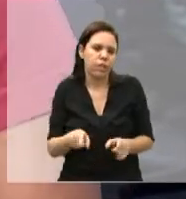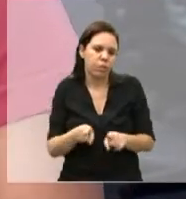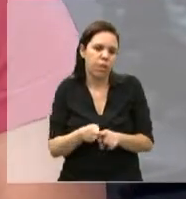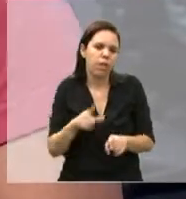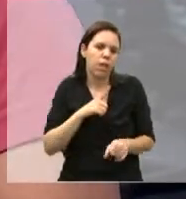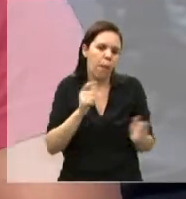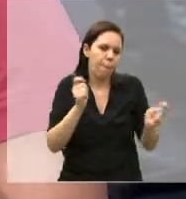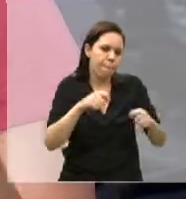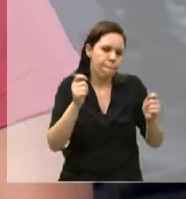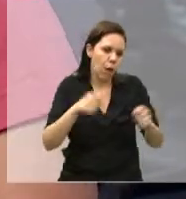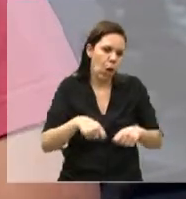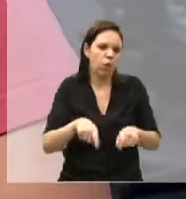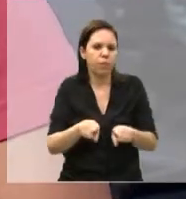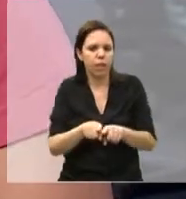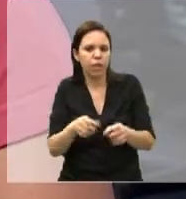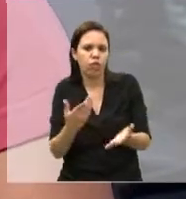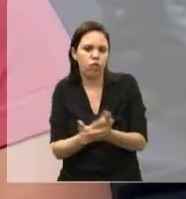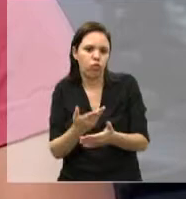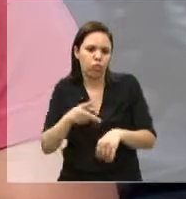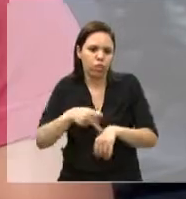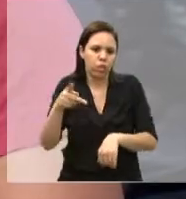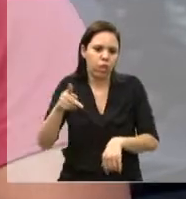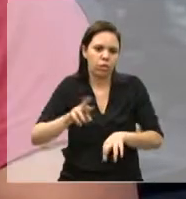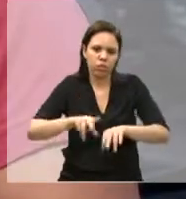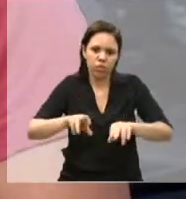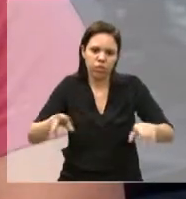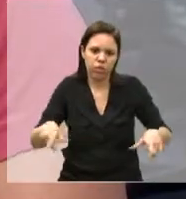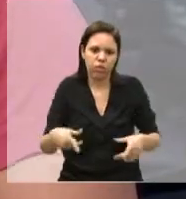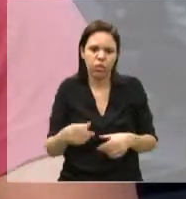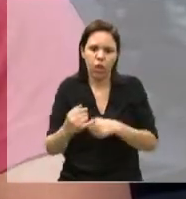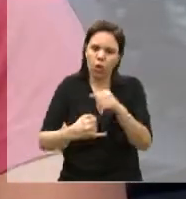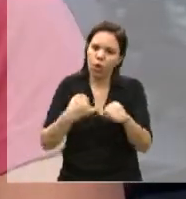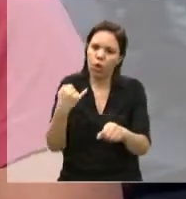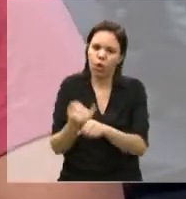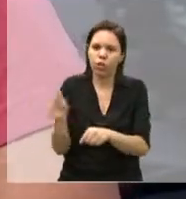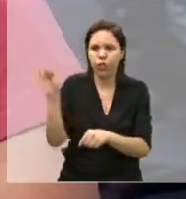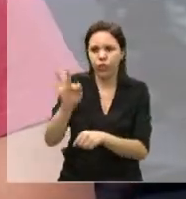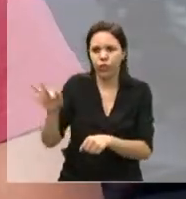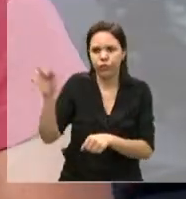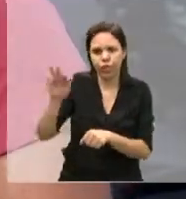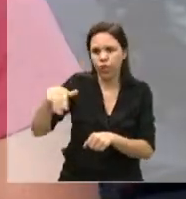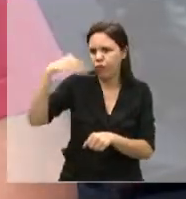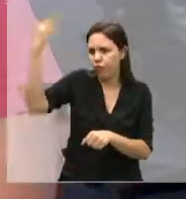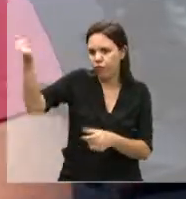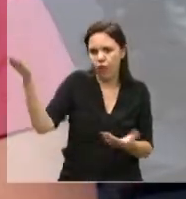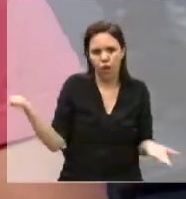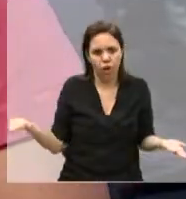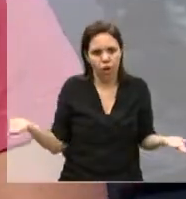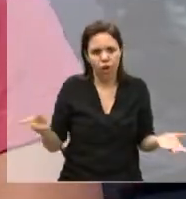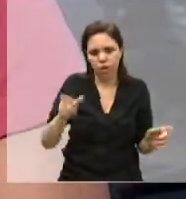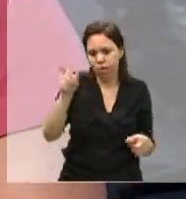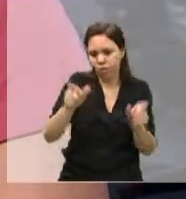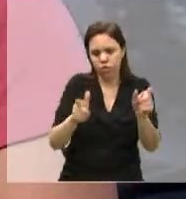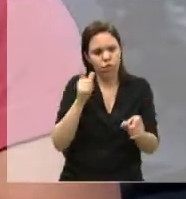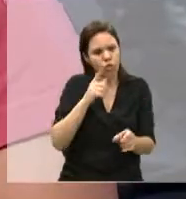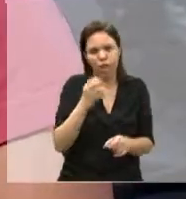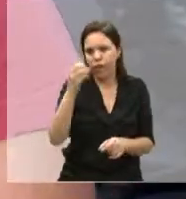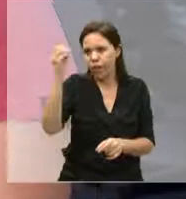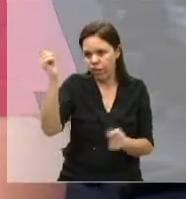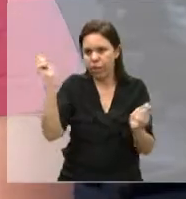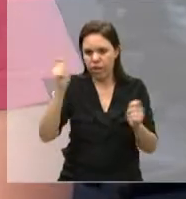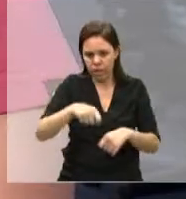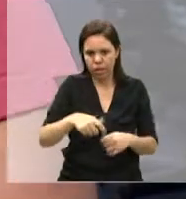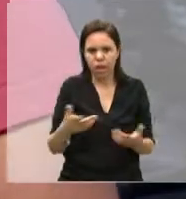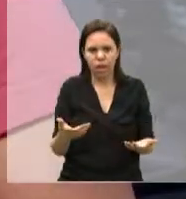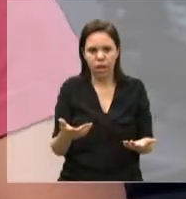também possibilidade de especializações até por plataformas online de universidades de fora, né? Que às vezes a pessoa não consegue viajar, mas